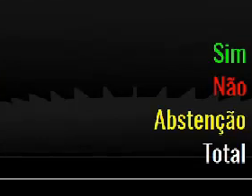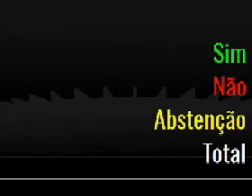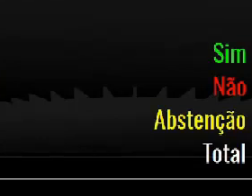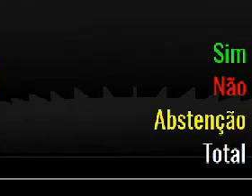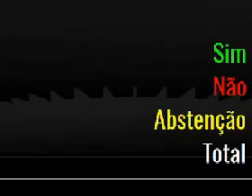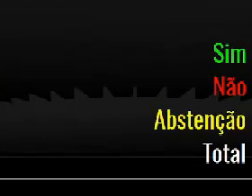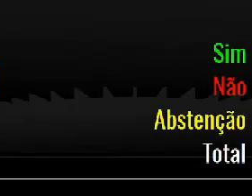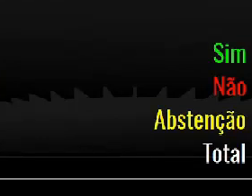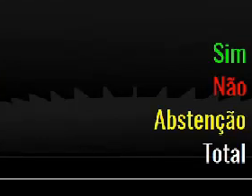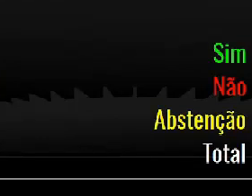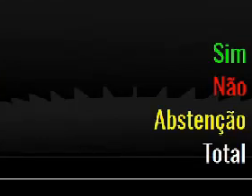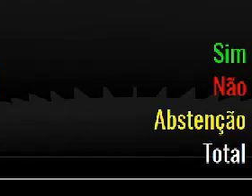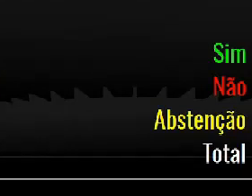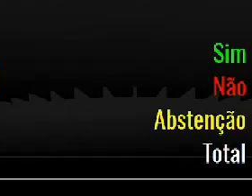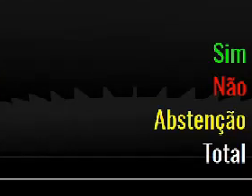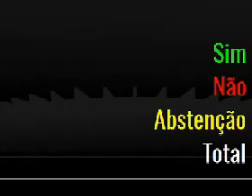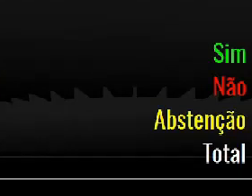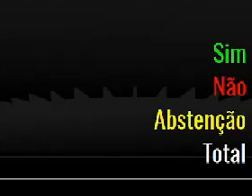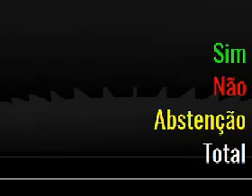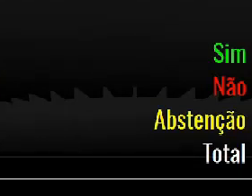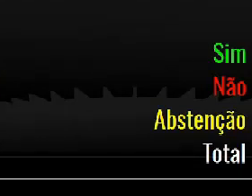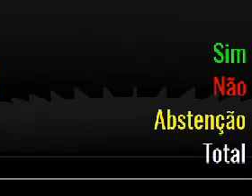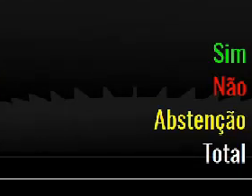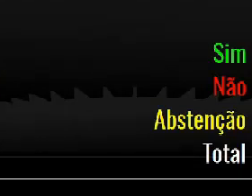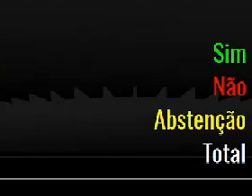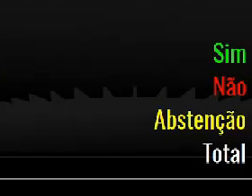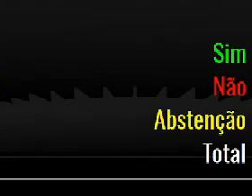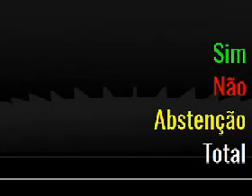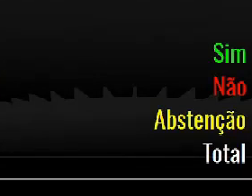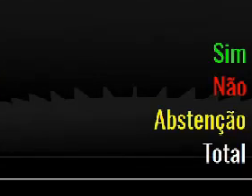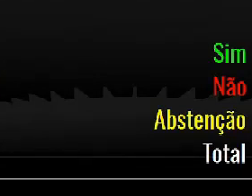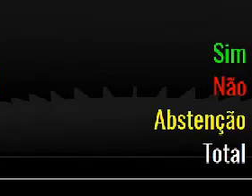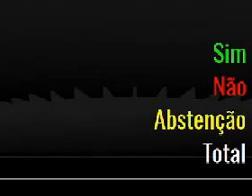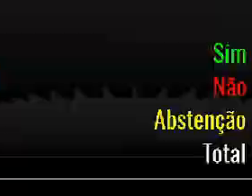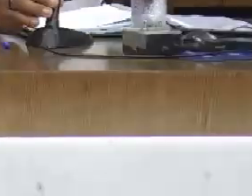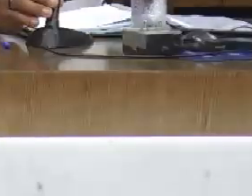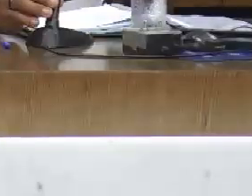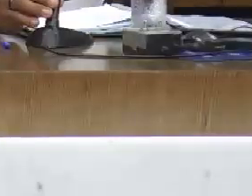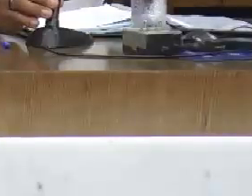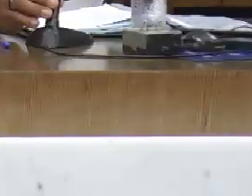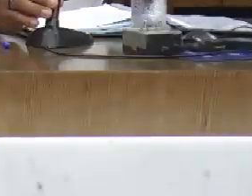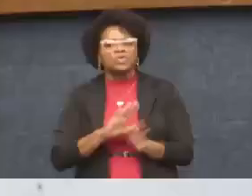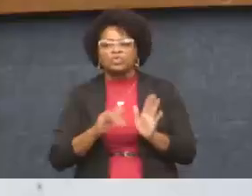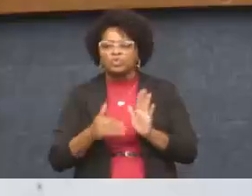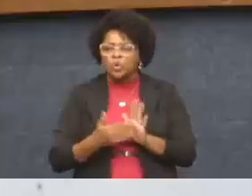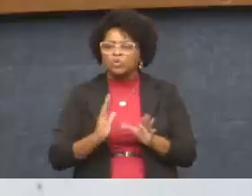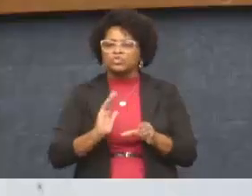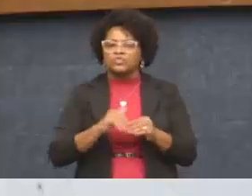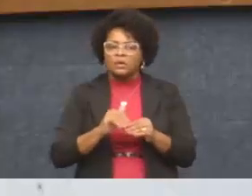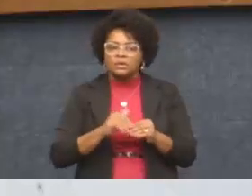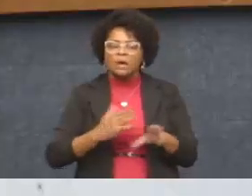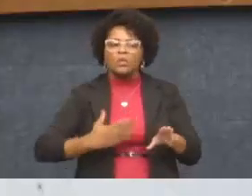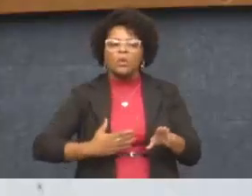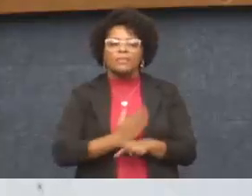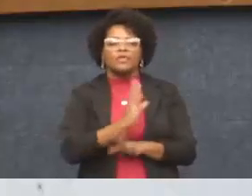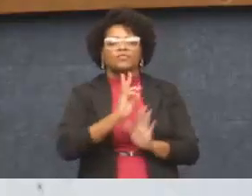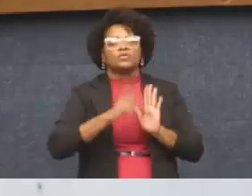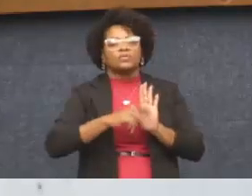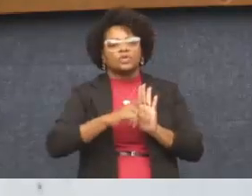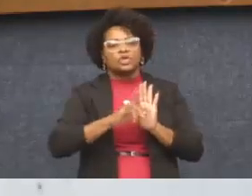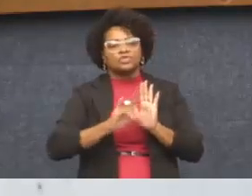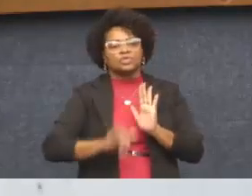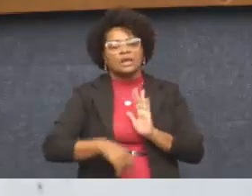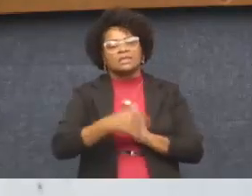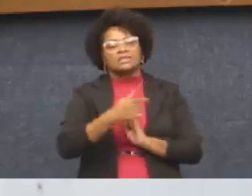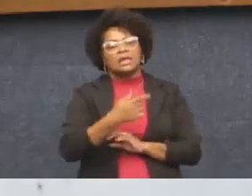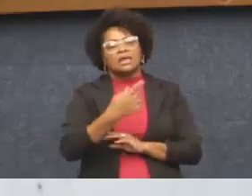Encerrada a votação, 40 votos sim, nenhum voto não, nenhuma abstenção. Fica aprovado o projeto de